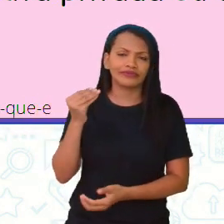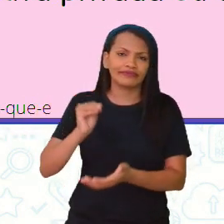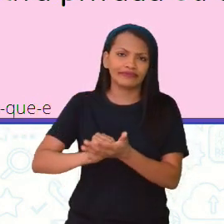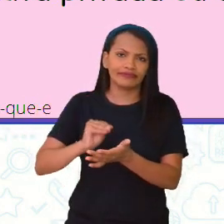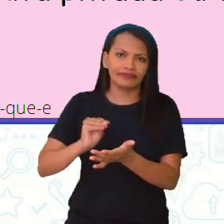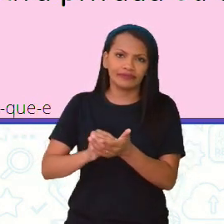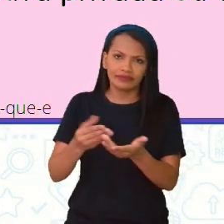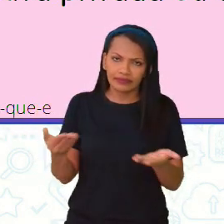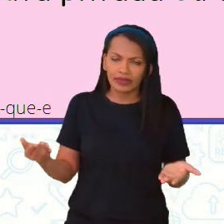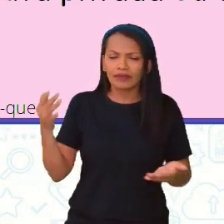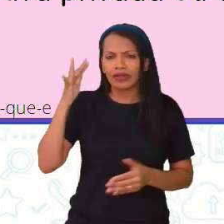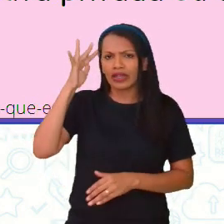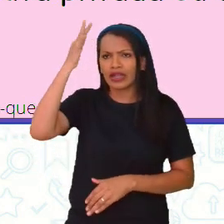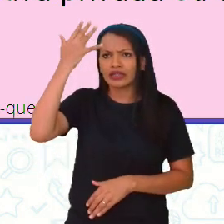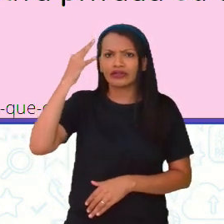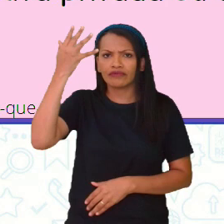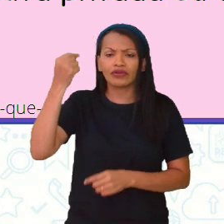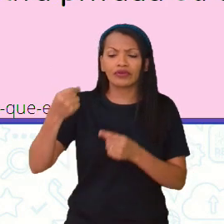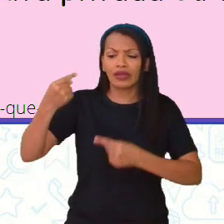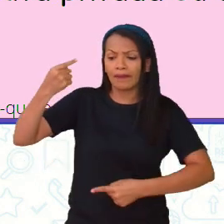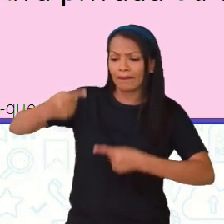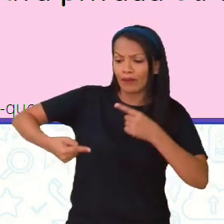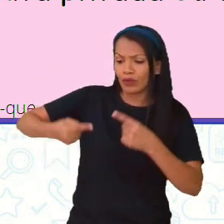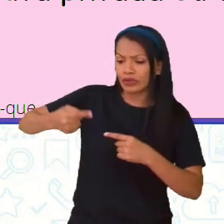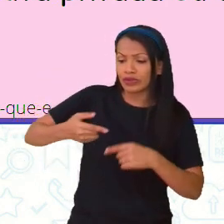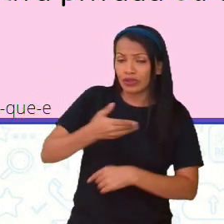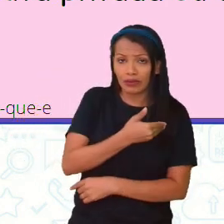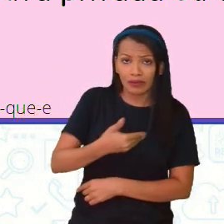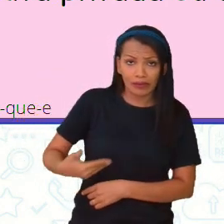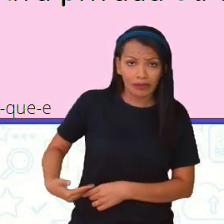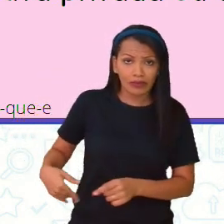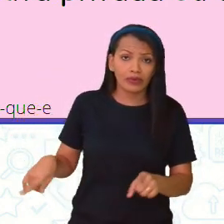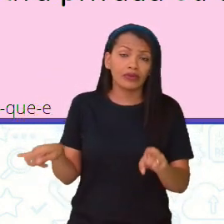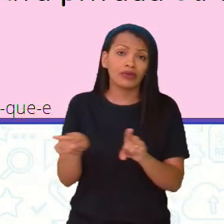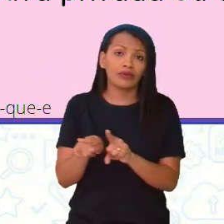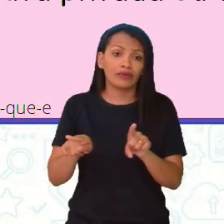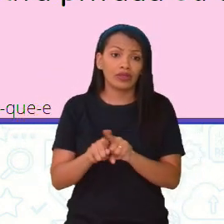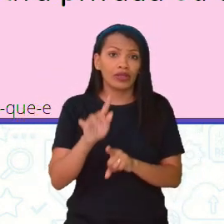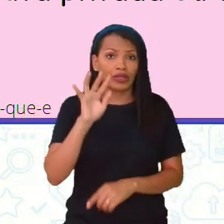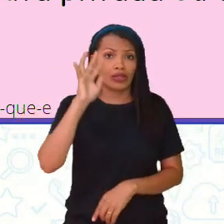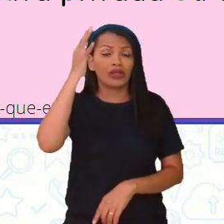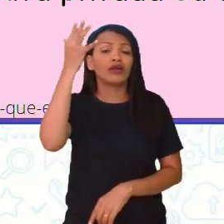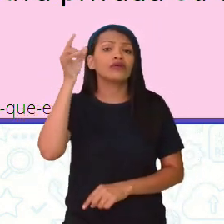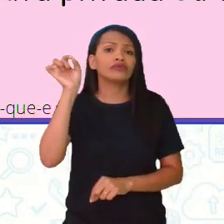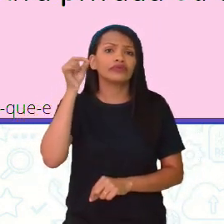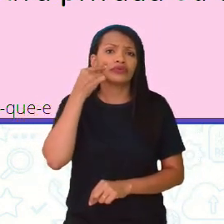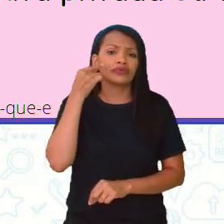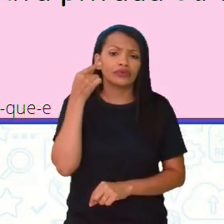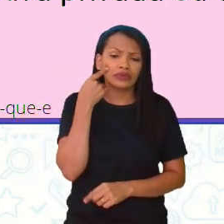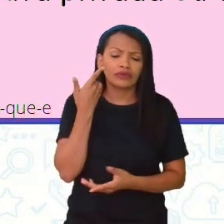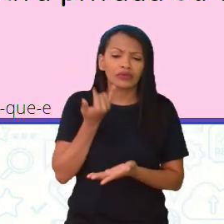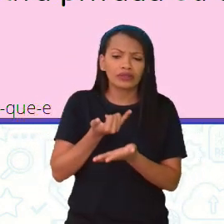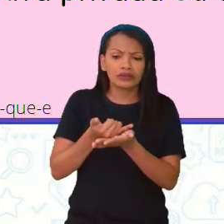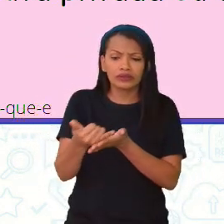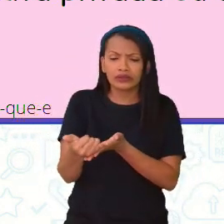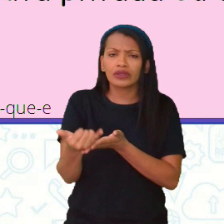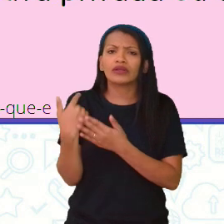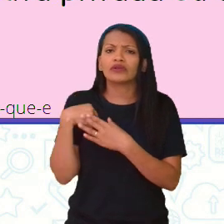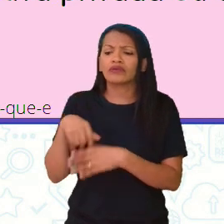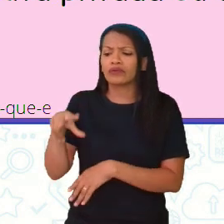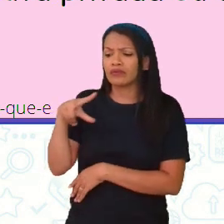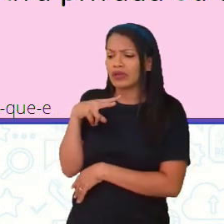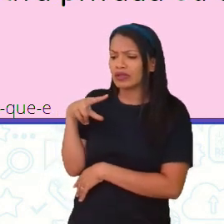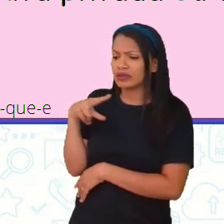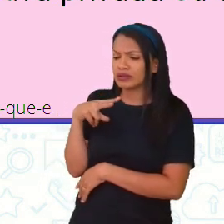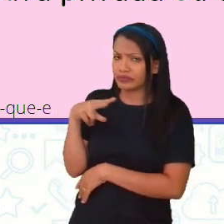faltar para decisões de políticas públicas e a tomada de decisões de investimentos na iniciativa, tanto